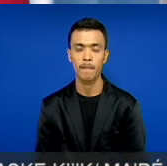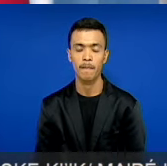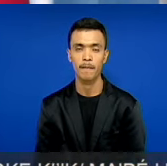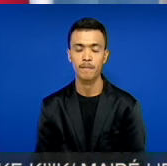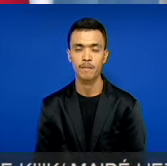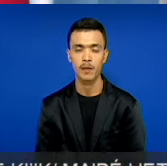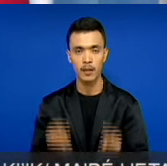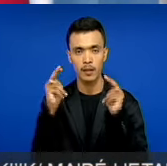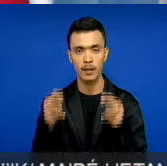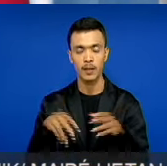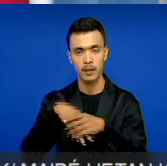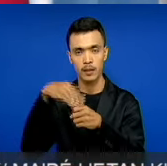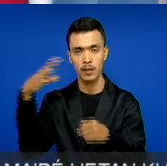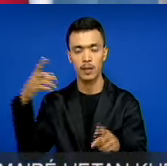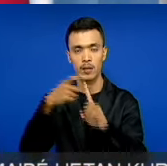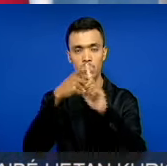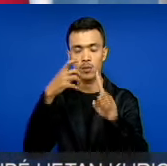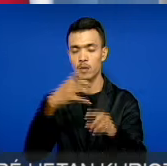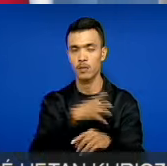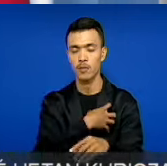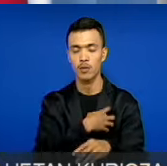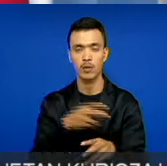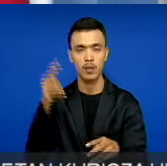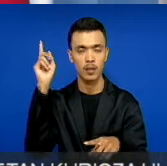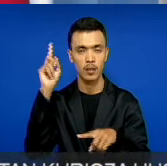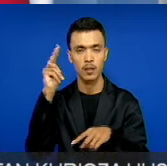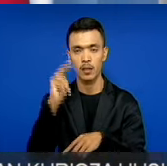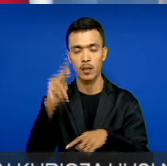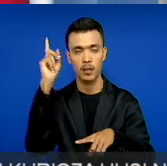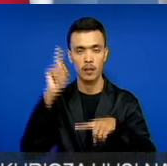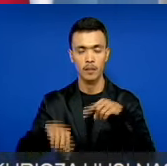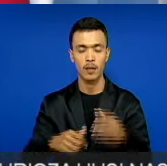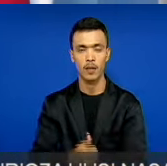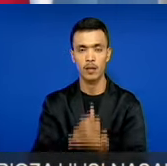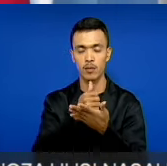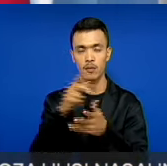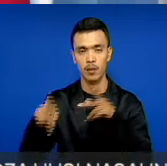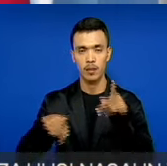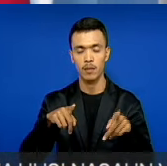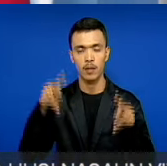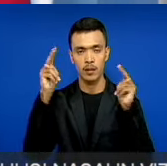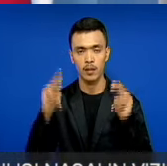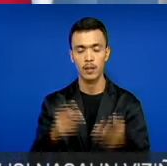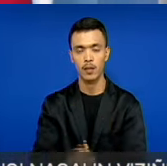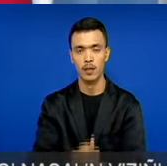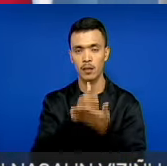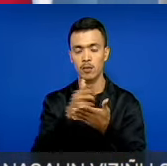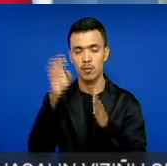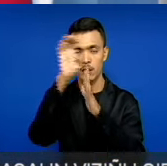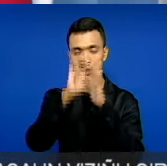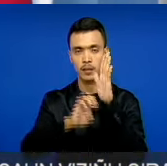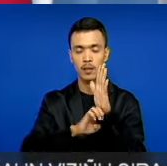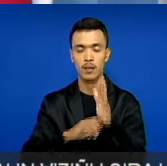disvinculaan ke saya usi hetel ne katak ne la bel servi emarua ite servi estado ibi enba